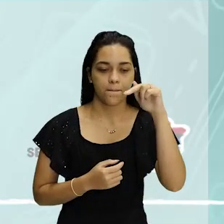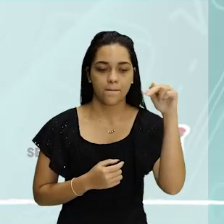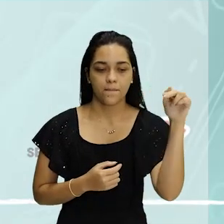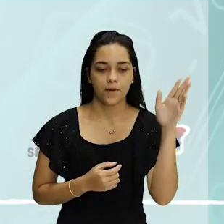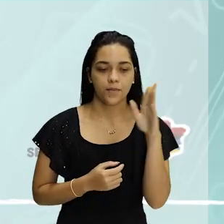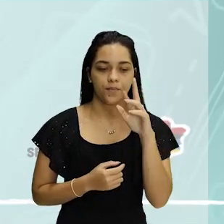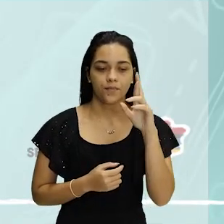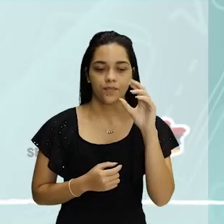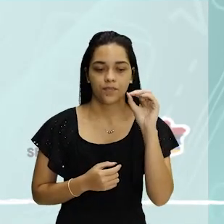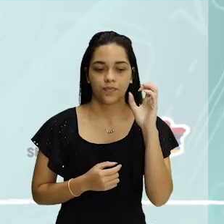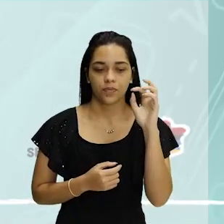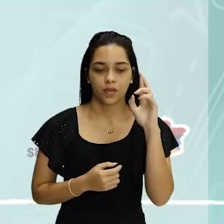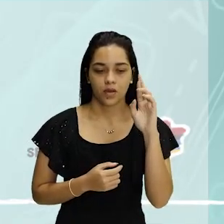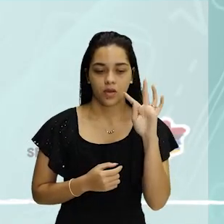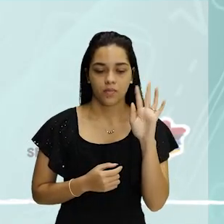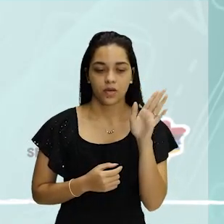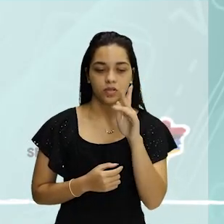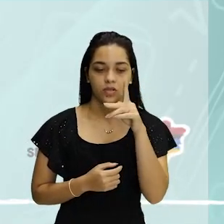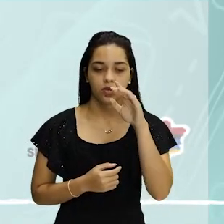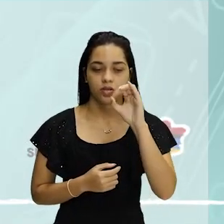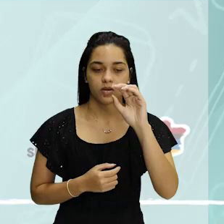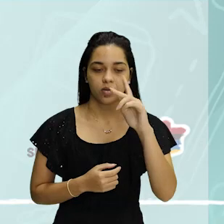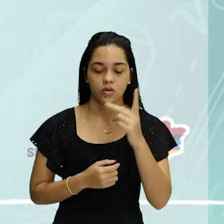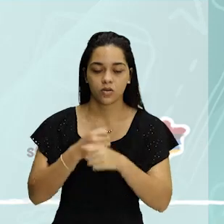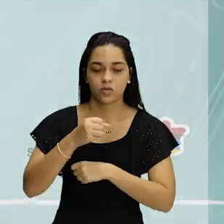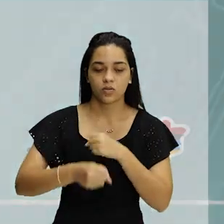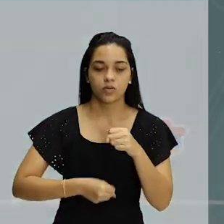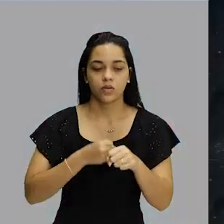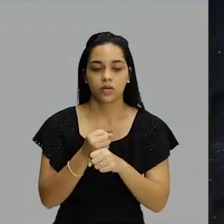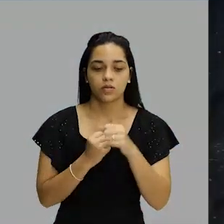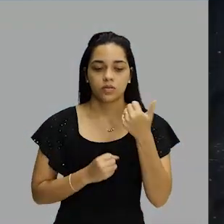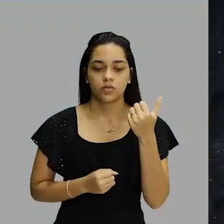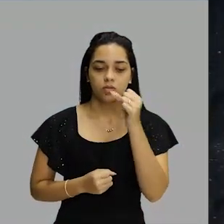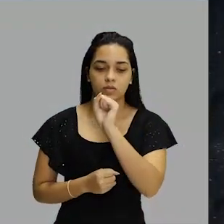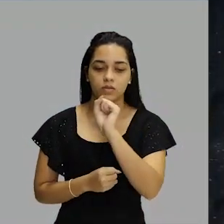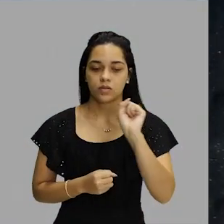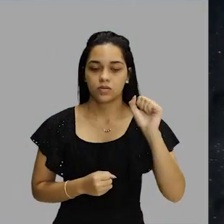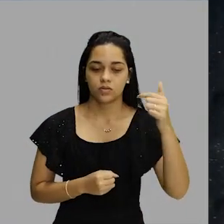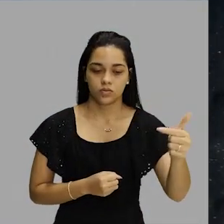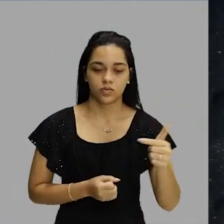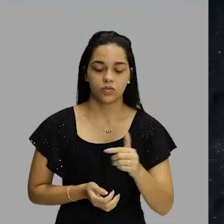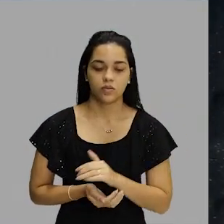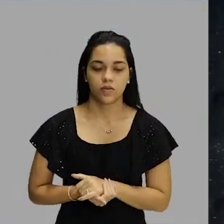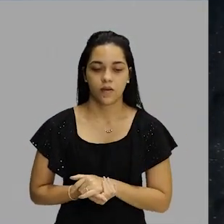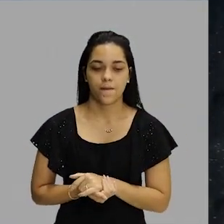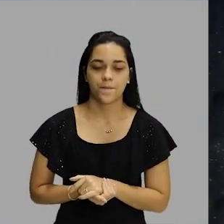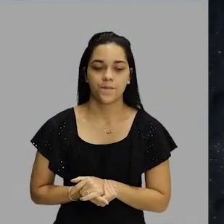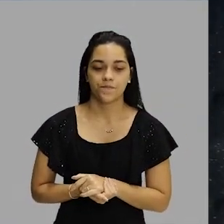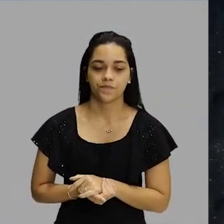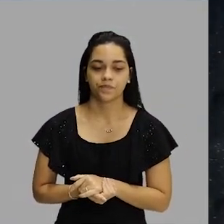de bactéria, o alemão Erich Hermann Robert Koch, tá? que foi em